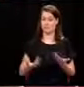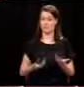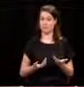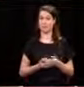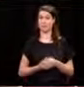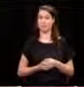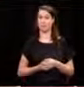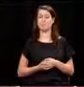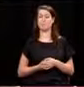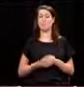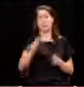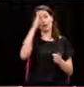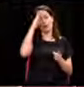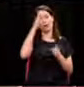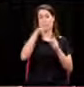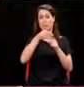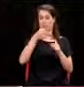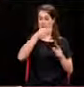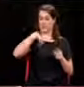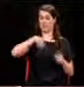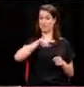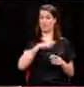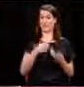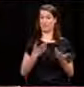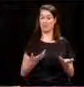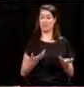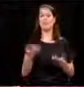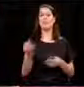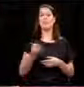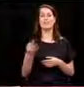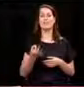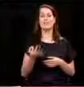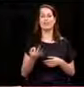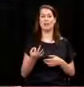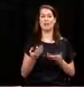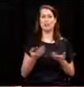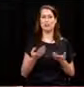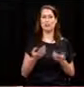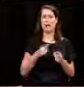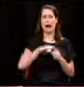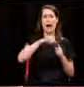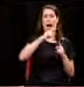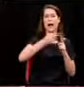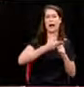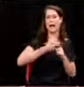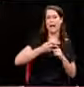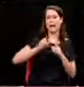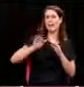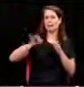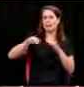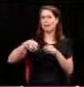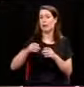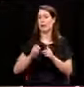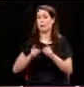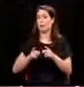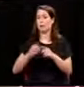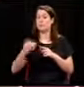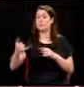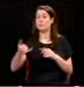O que pretendemos neste momento é, no final, talvez um bocadinho mais para o final do ano, princípio do próximo, já pensarmos